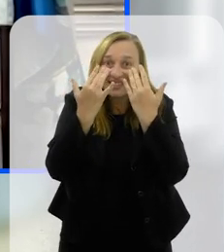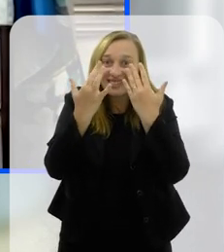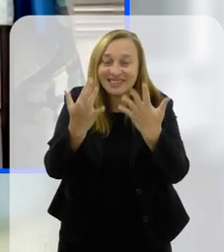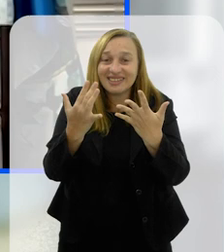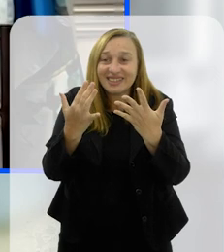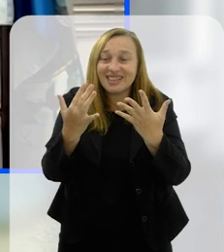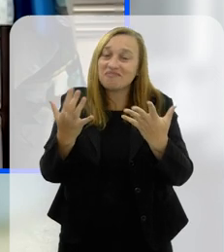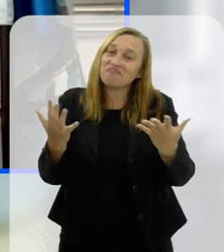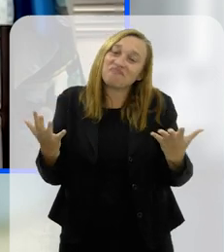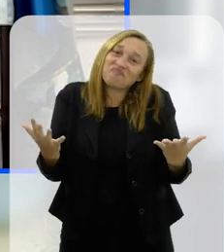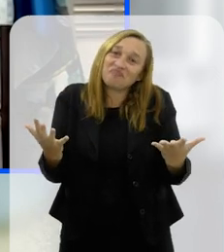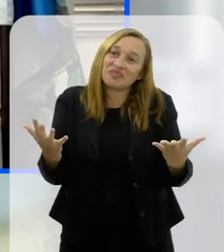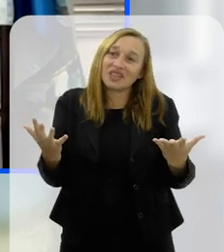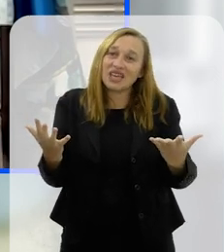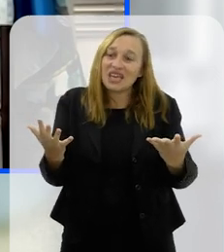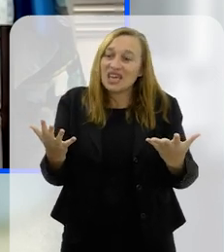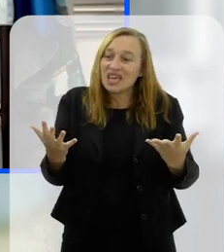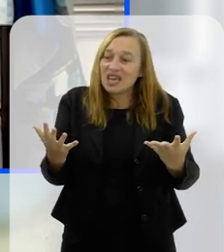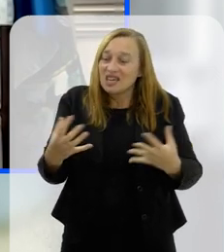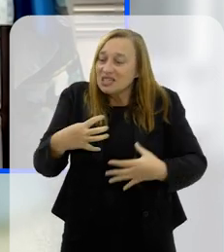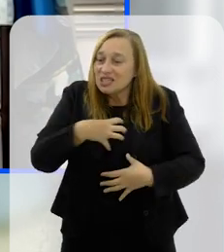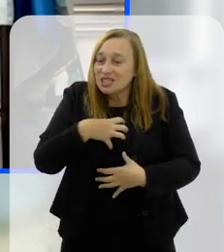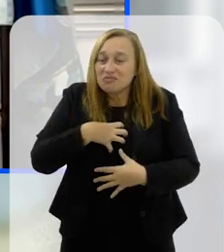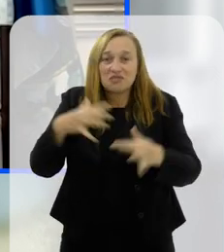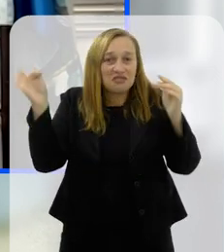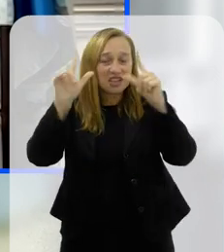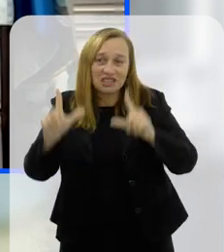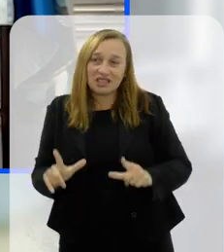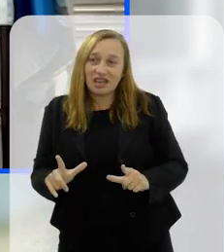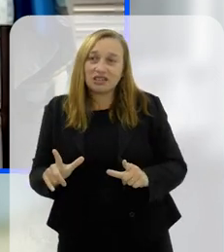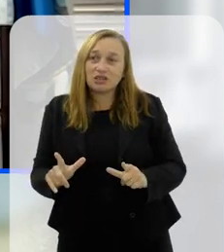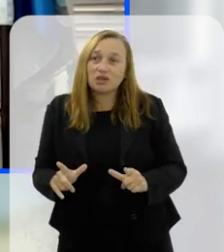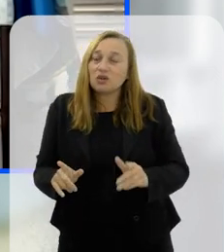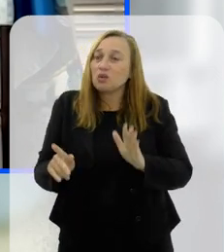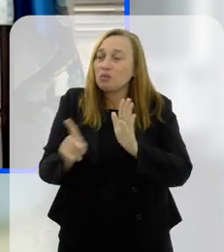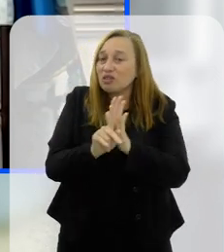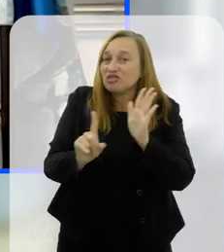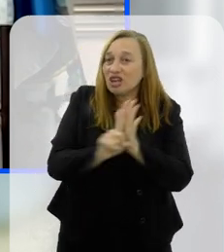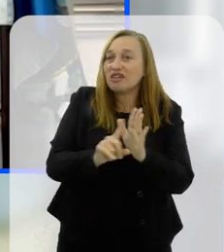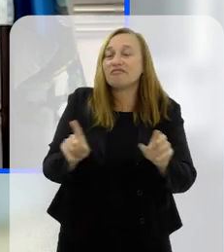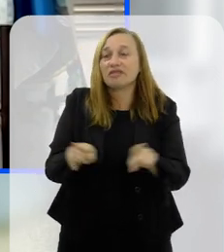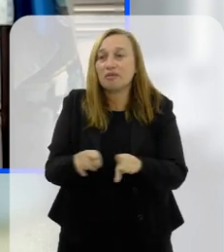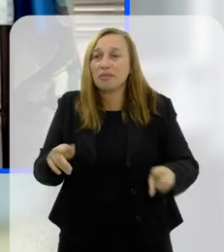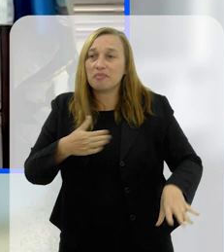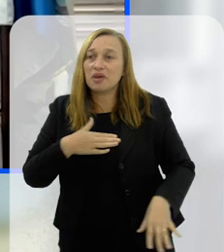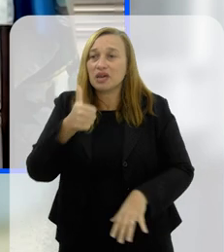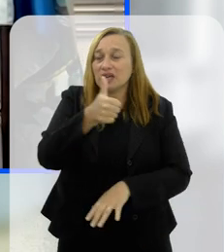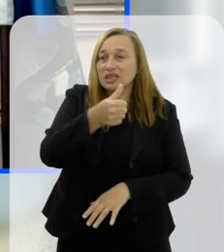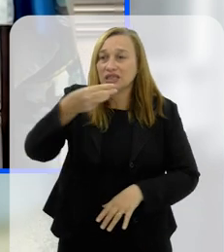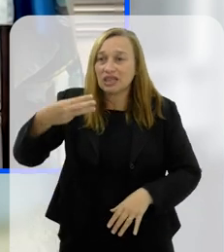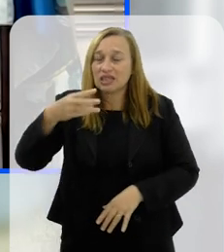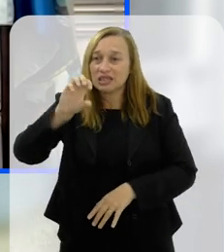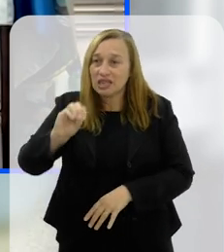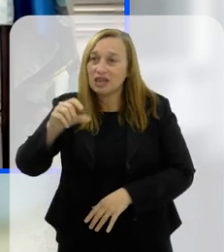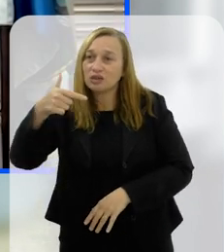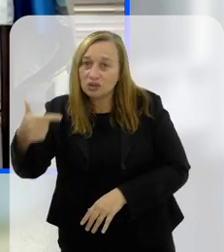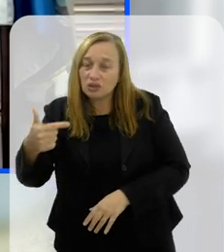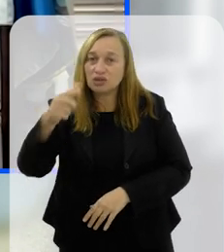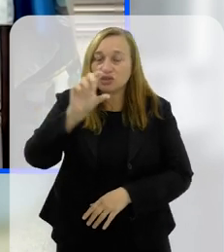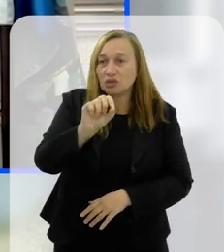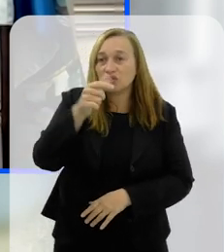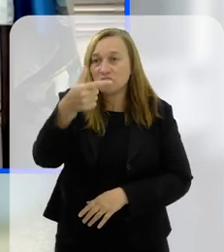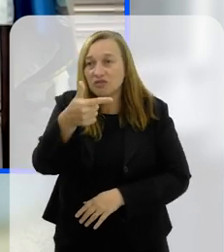deles n uma coisa é uma é uma dinâmica muito grande e o projeto de lei também meu 1302